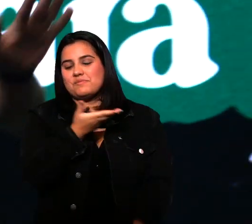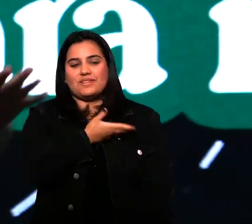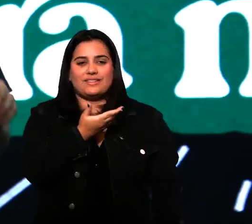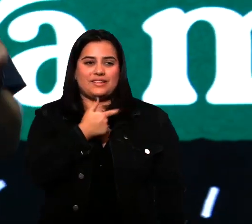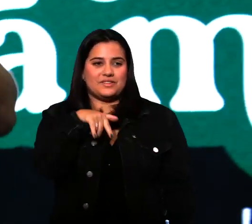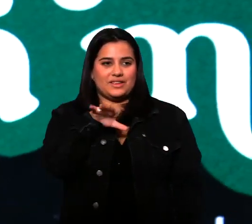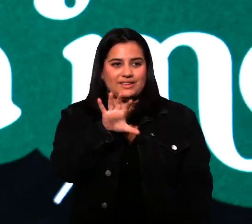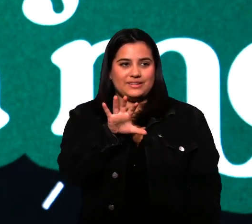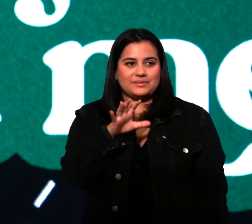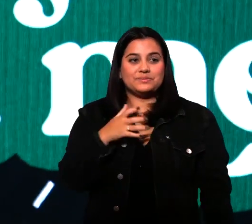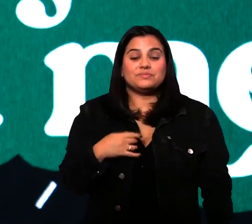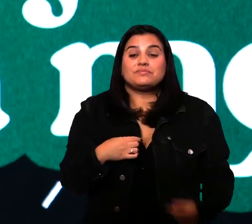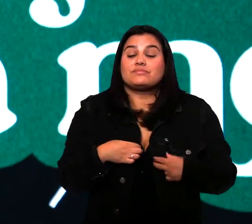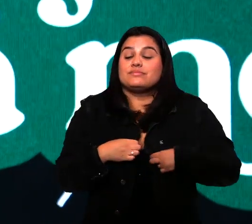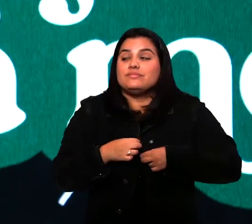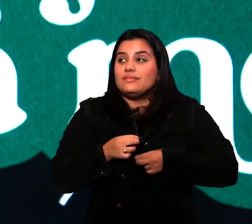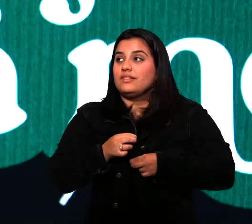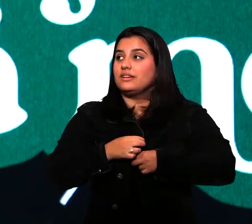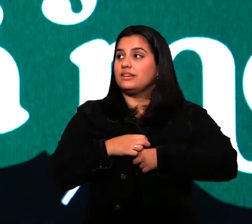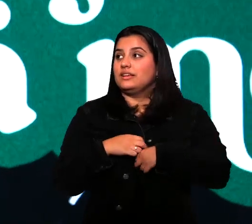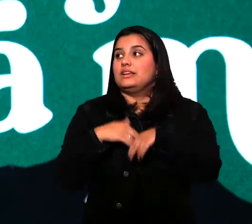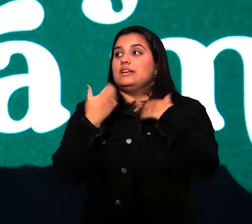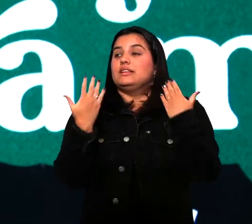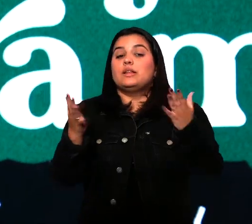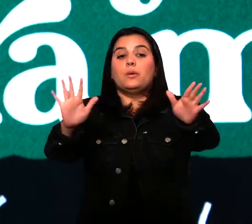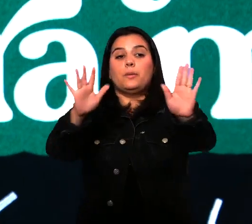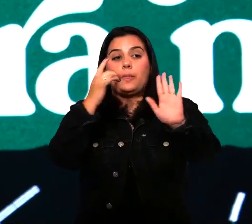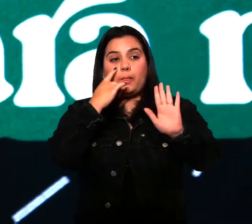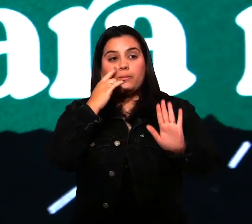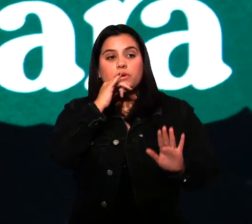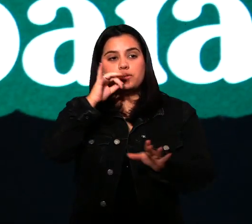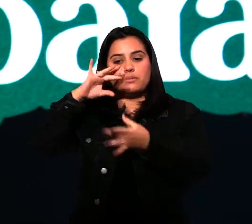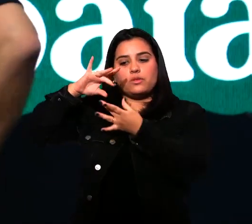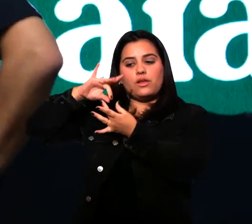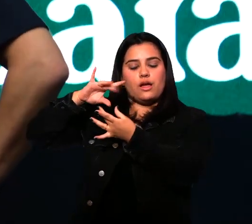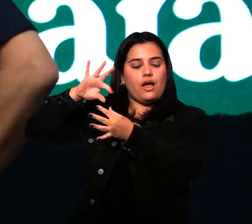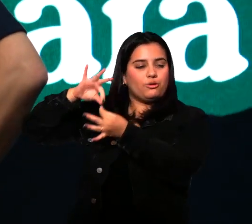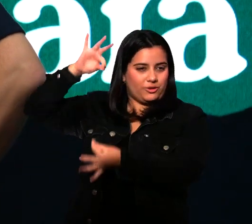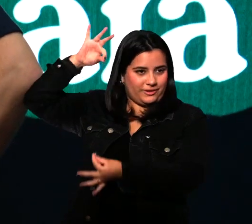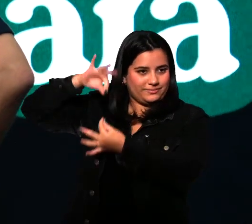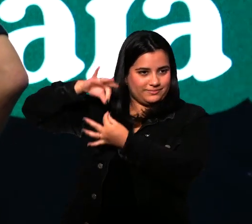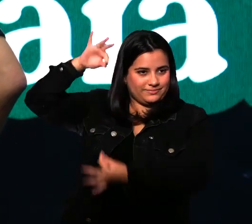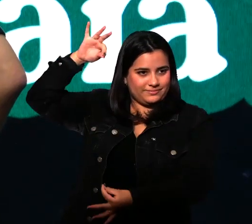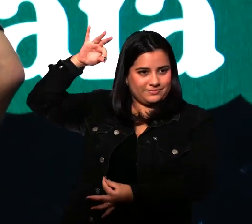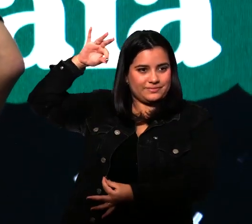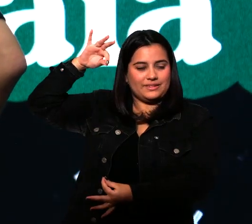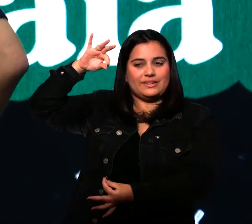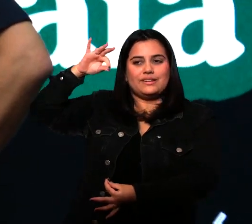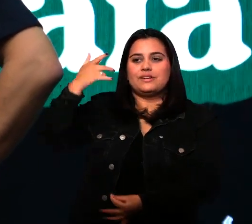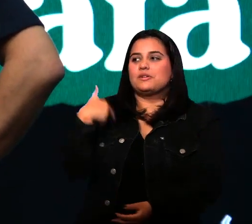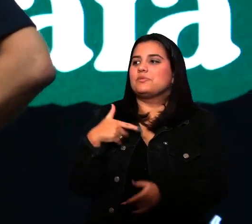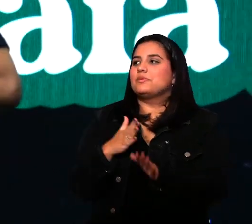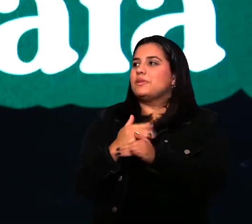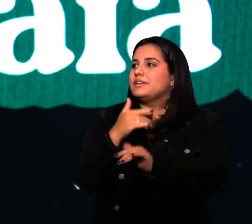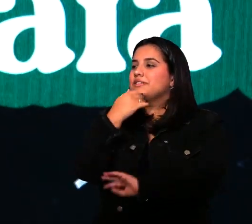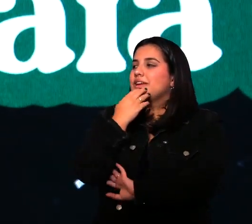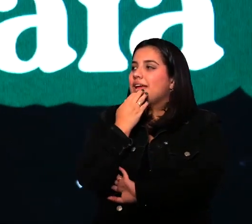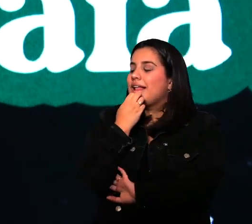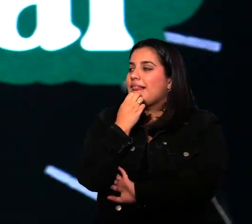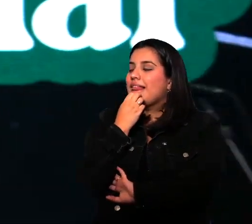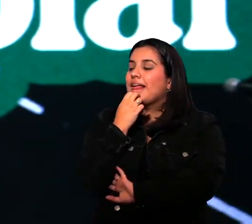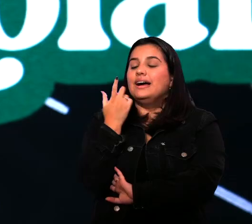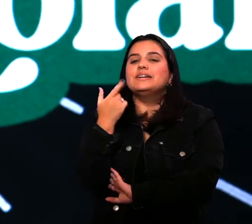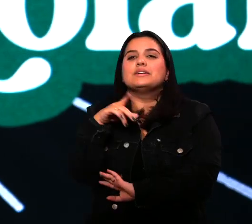intimidade é isso que dá. Aí, ó, olha a questão. Quando... Eu até me perdi depois, gente? Como é que é o negócio, né? Pra você ver só.